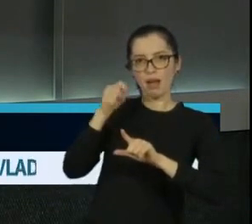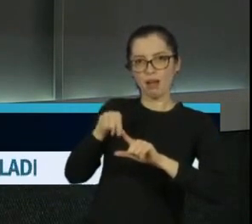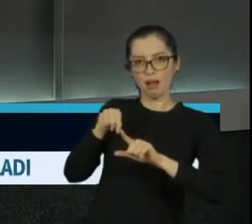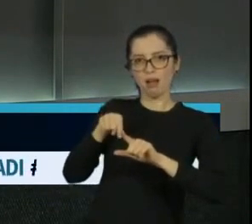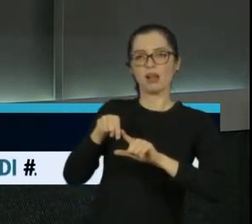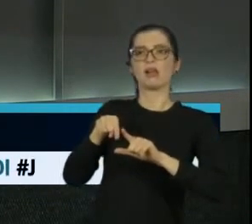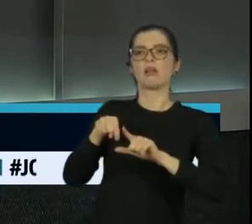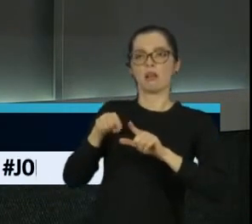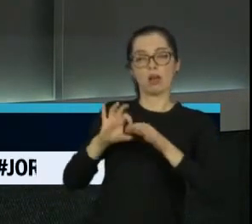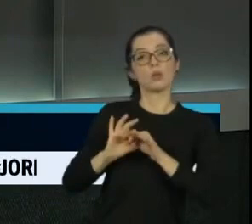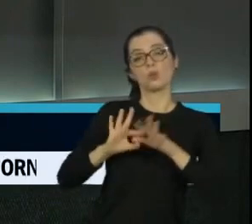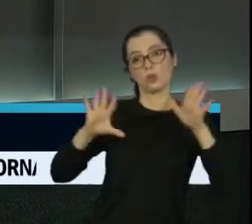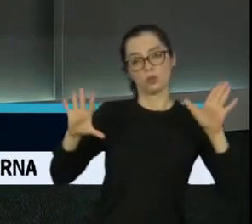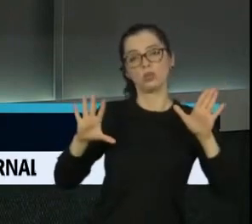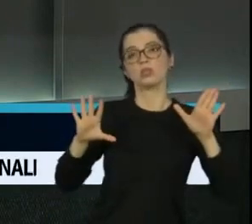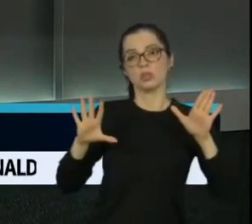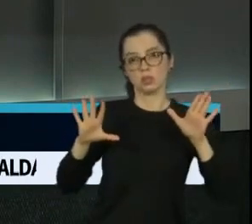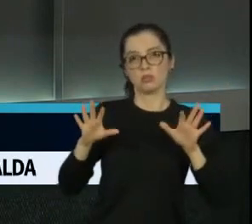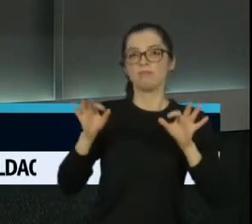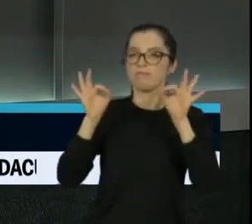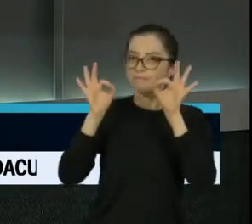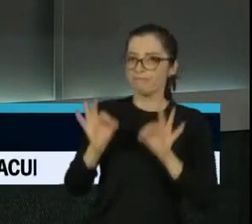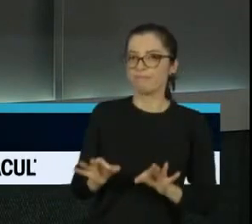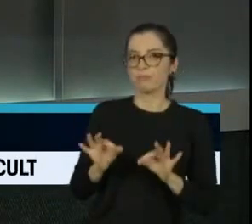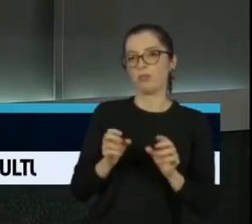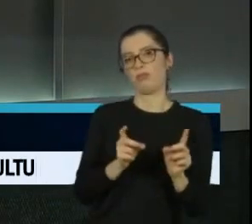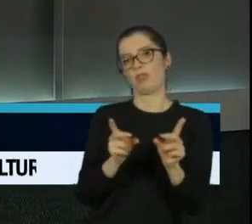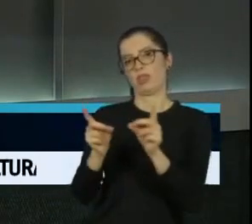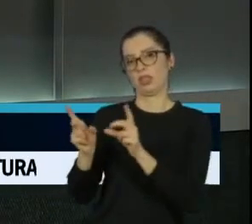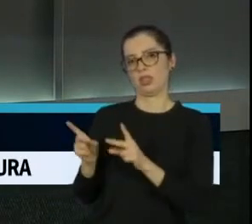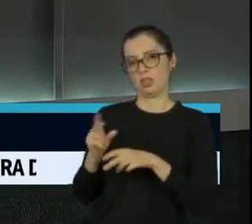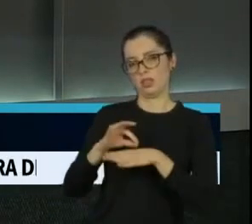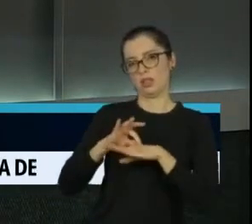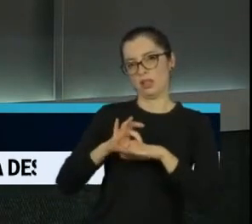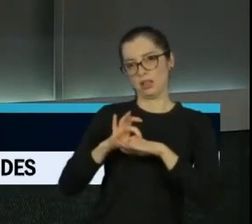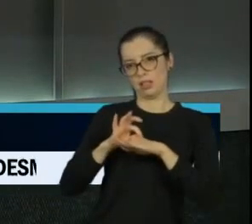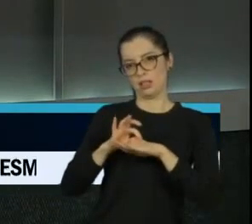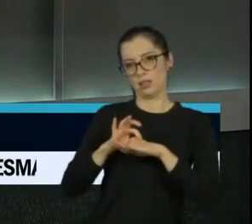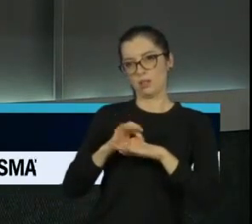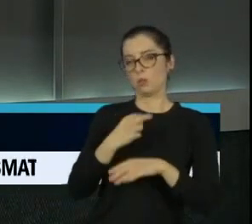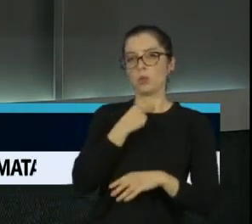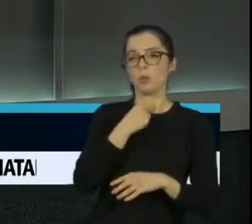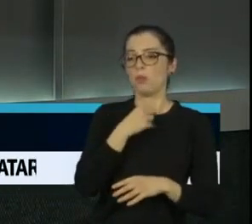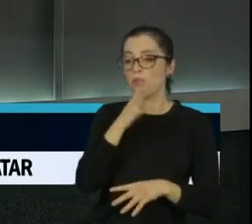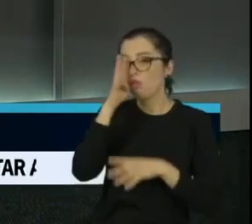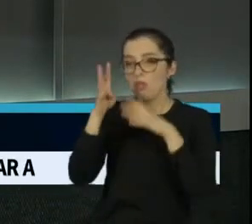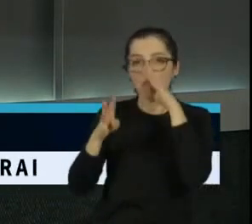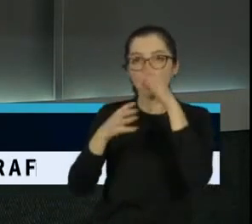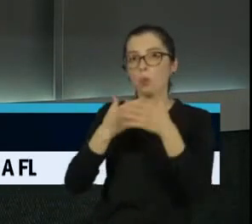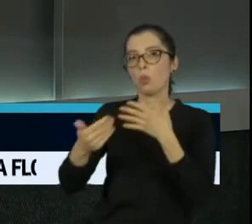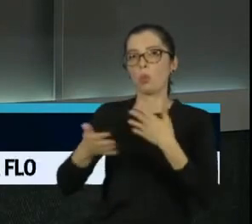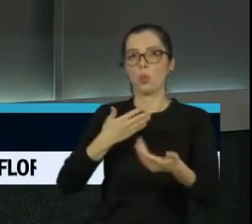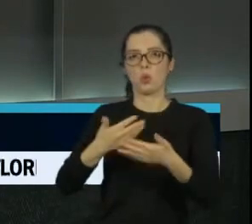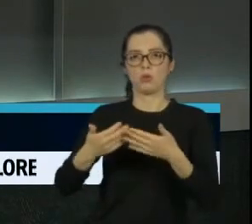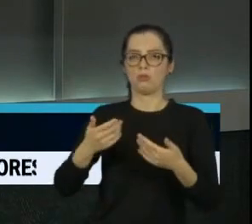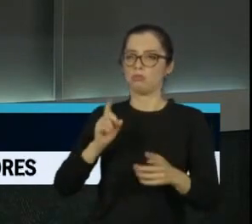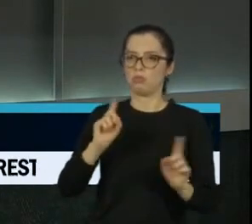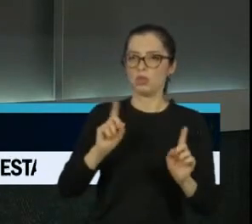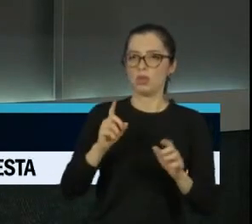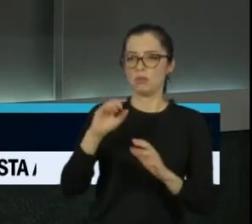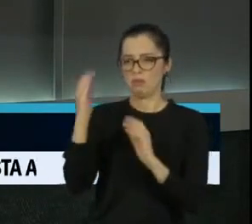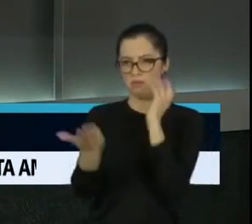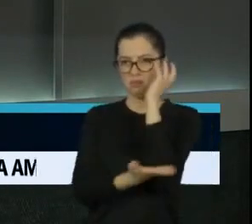os frigoríficos que se abastecem de carne oriunda de áreas de desmatamento ilegal e